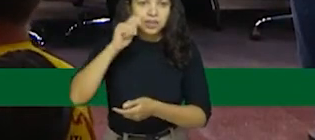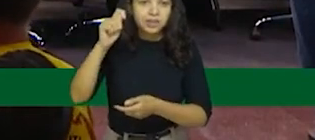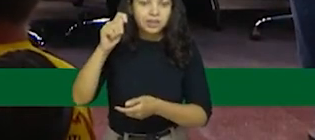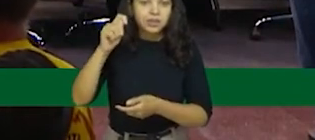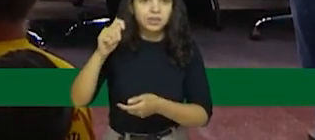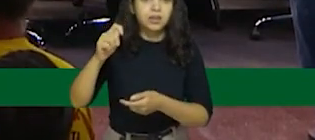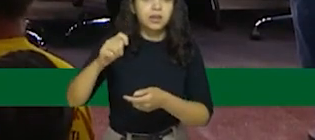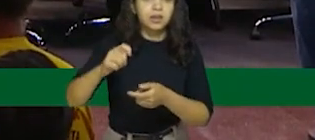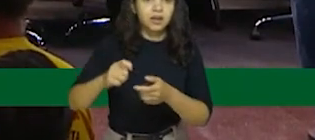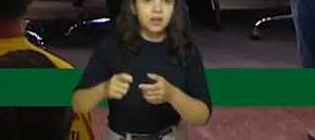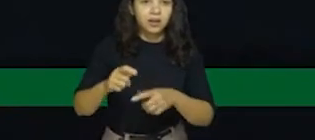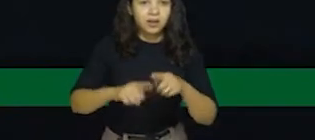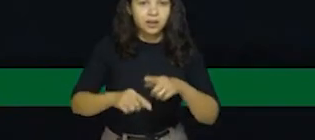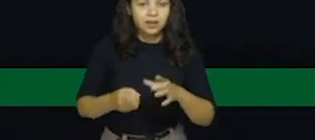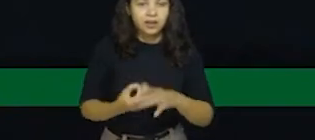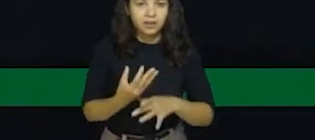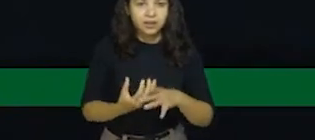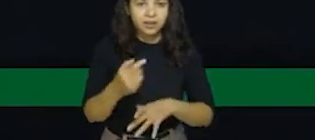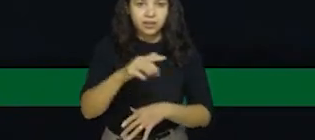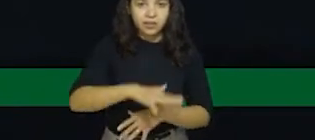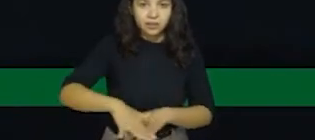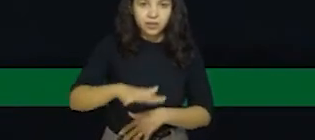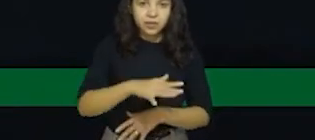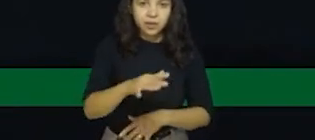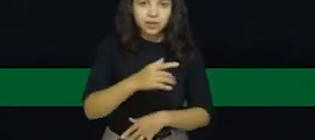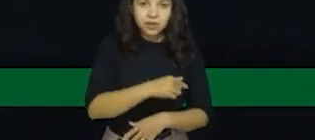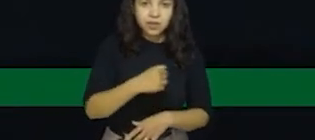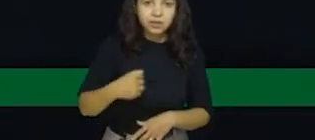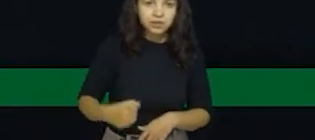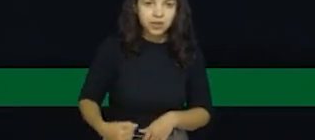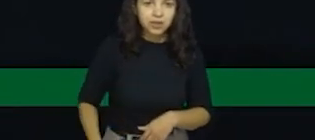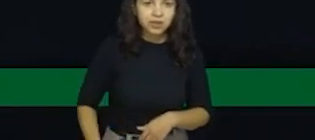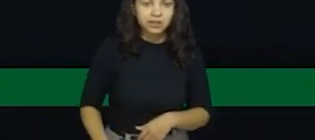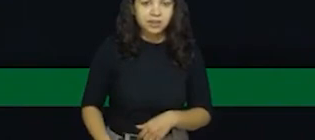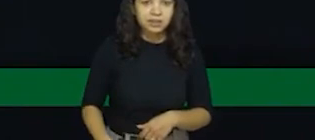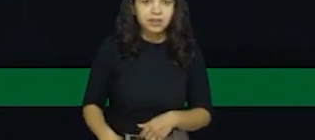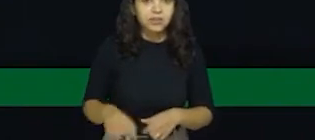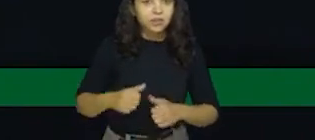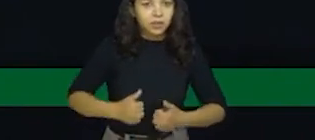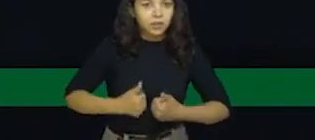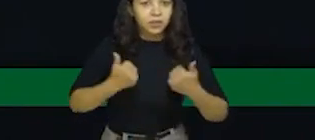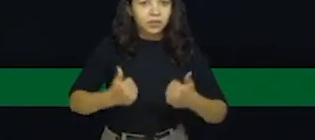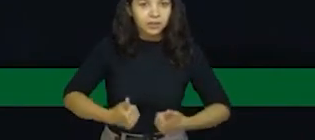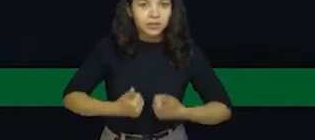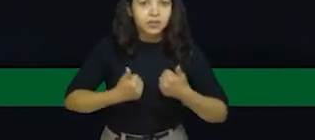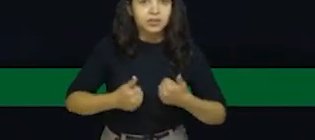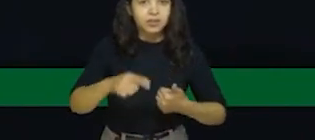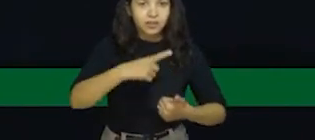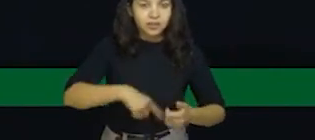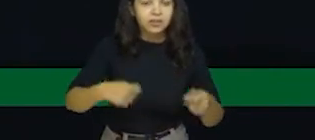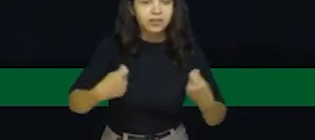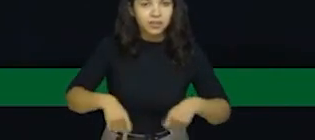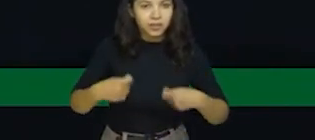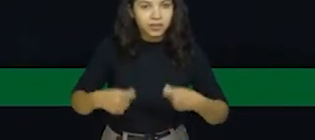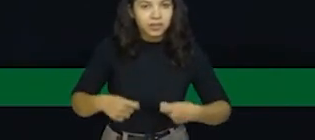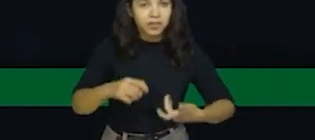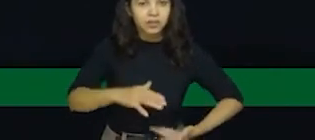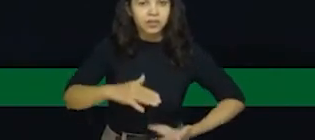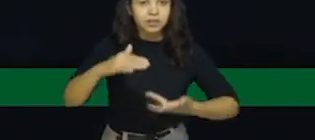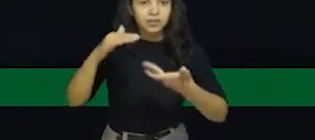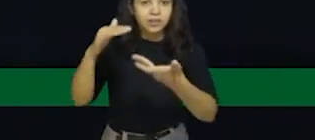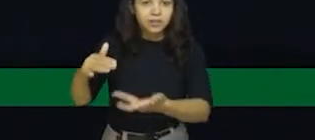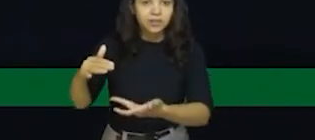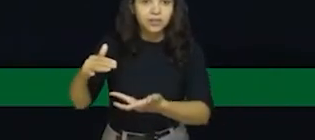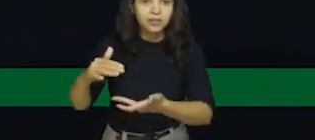da nossa região. Então, isso é um orgulho. Eu digo que nós precisamos, presidente, investir